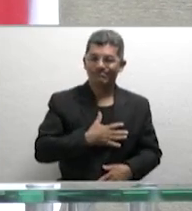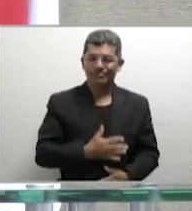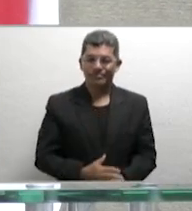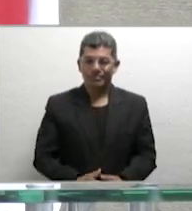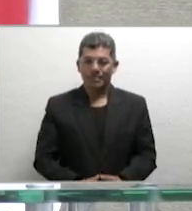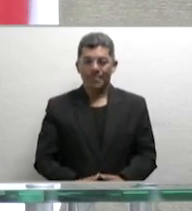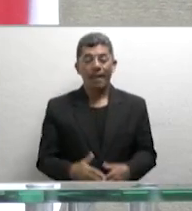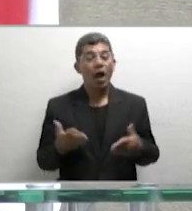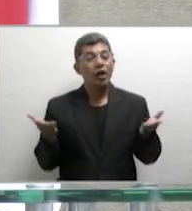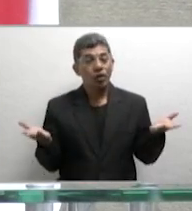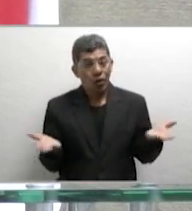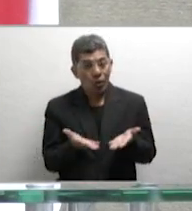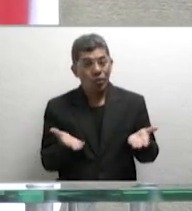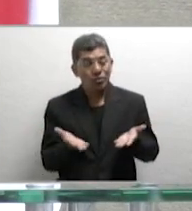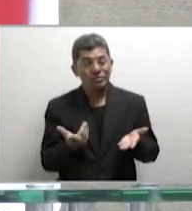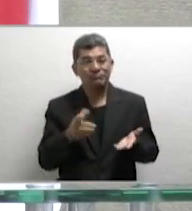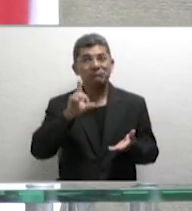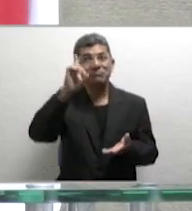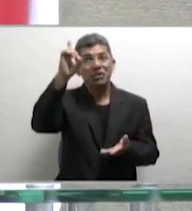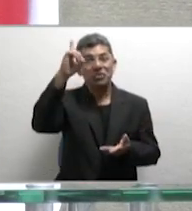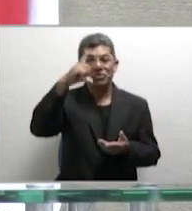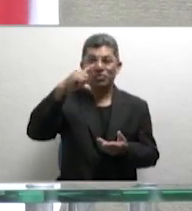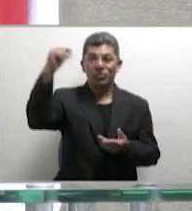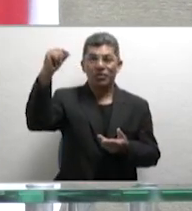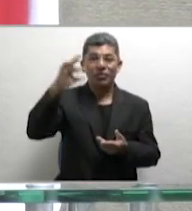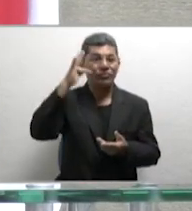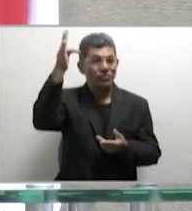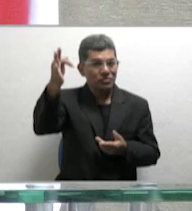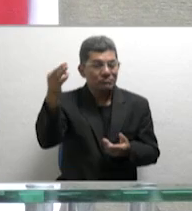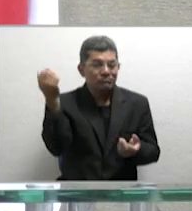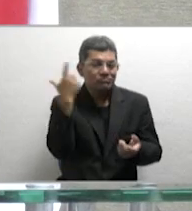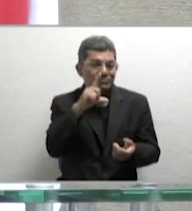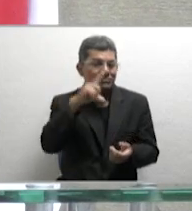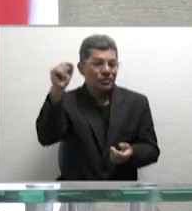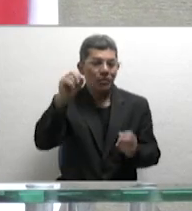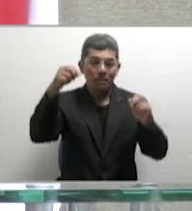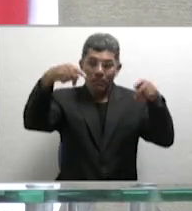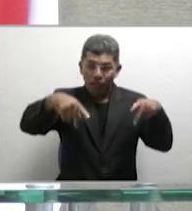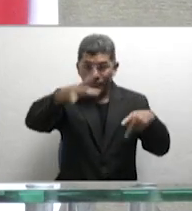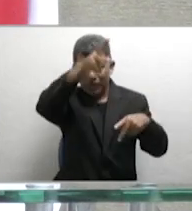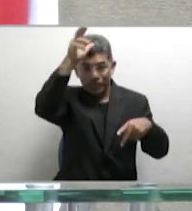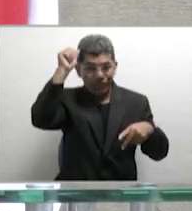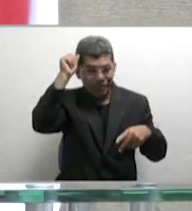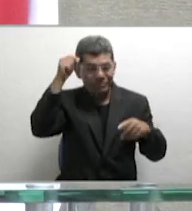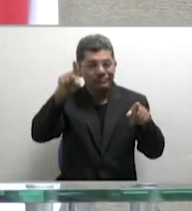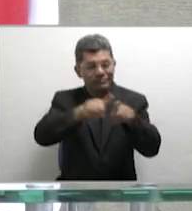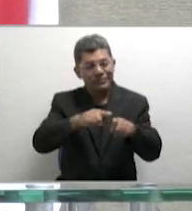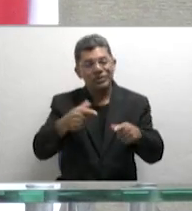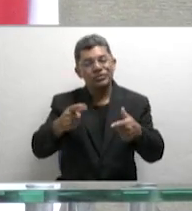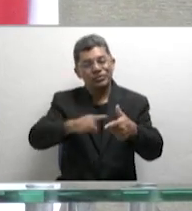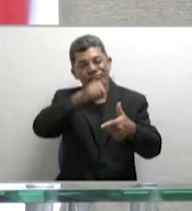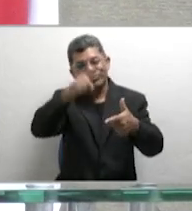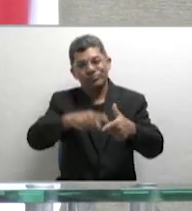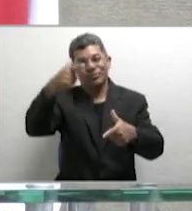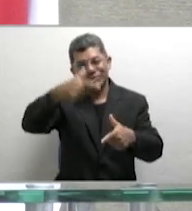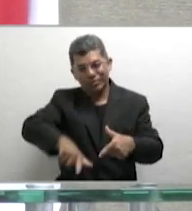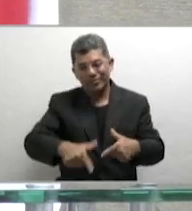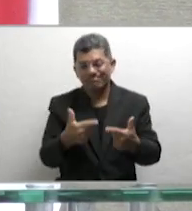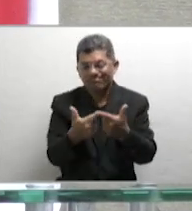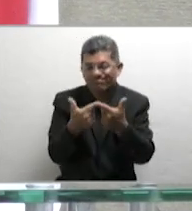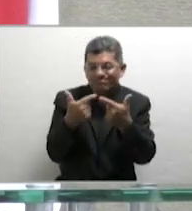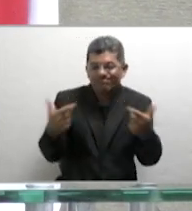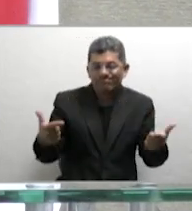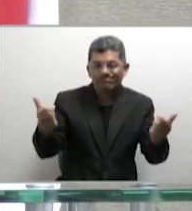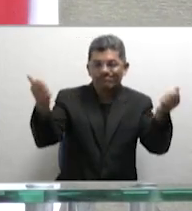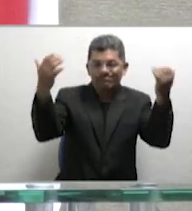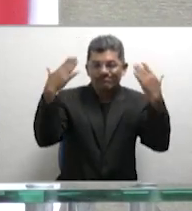E hoje quis Deus, o destino e o povo do Amazonas que a gente tivesse mais essa oportunidade